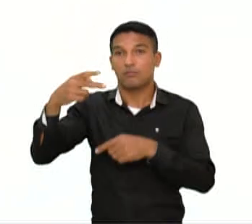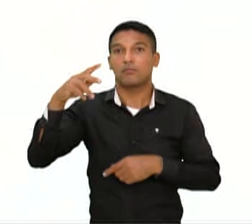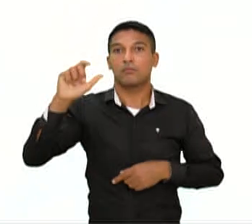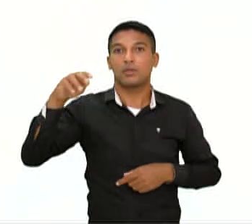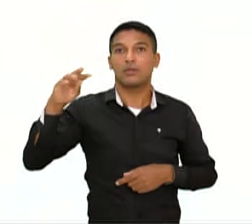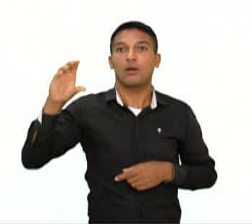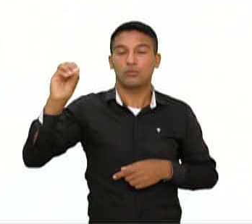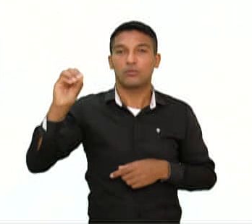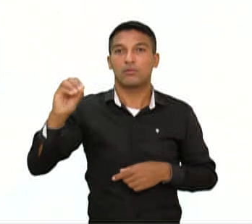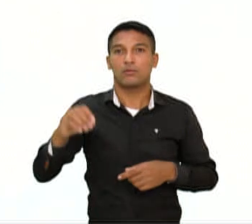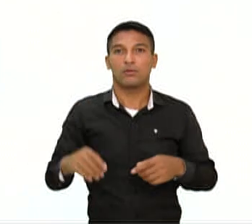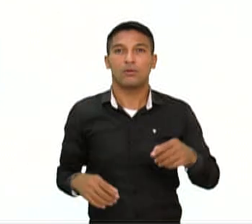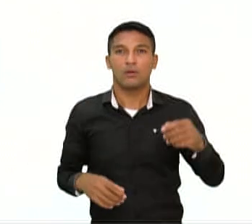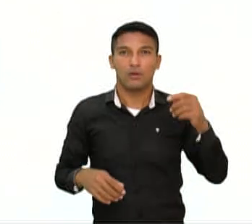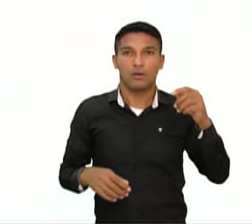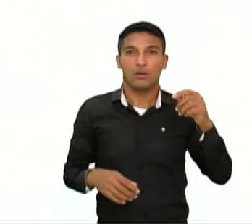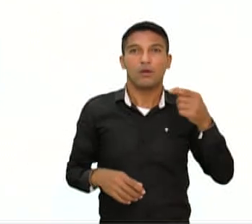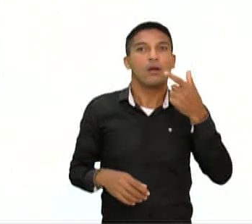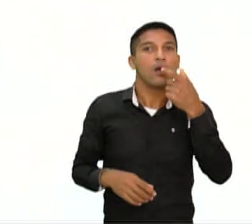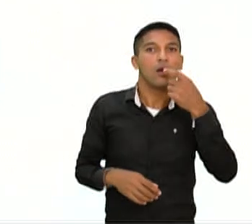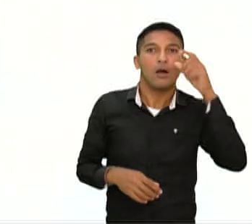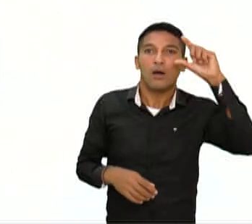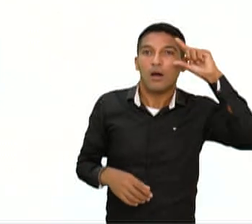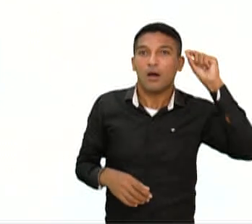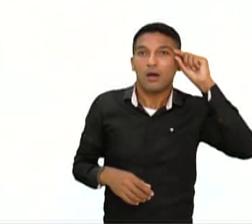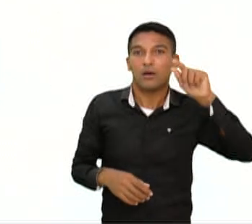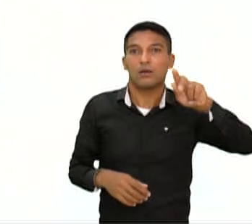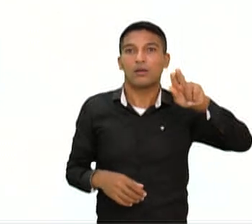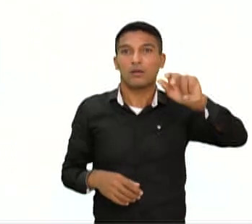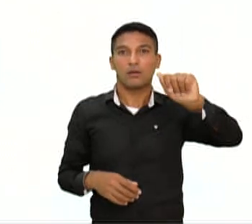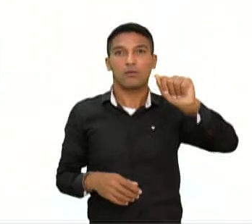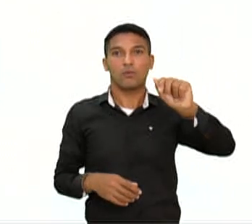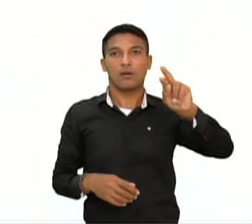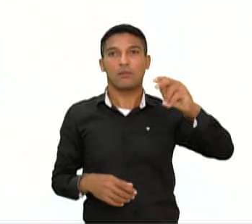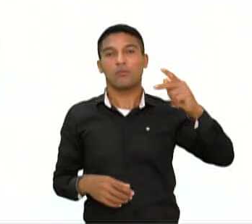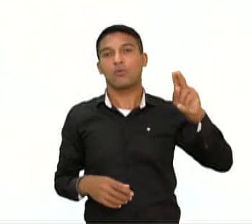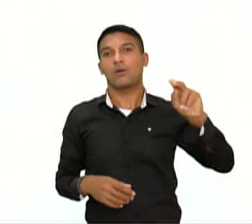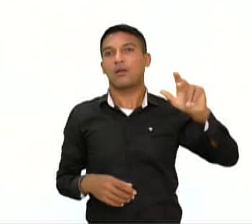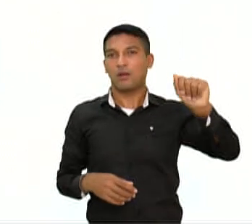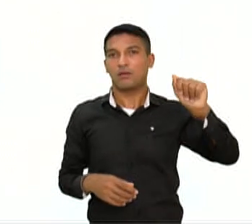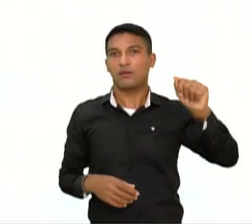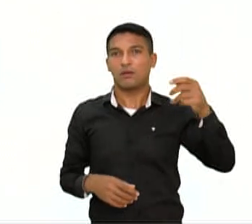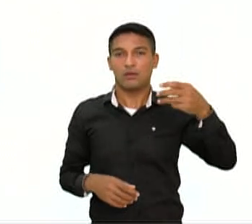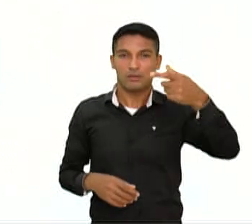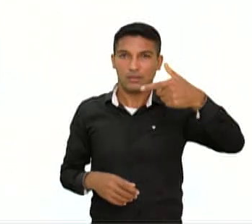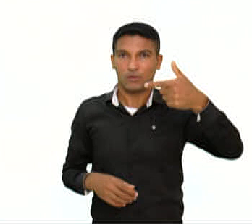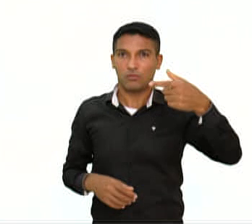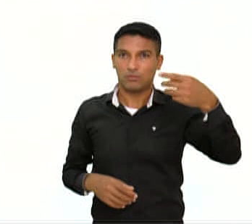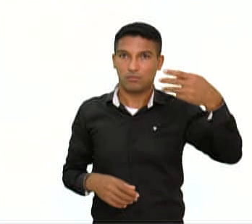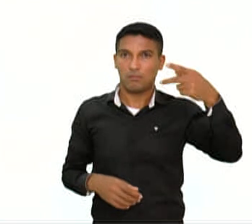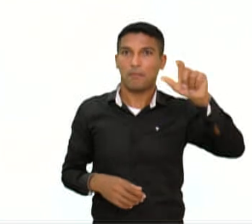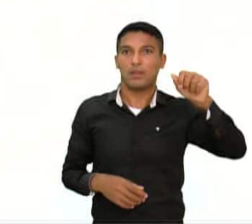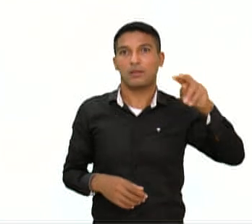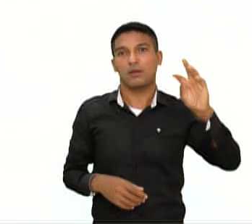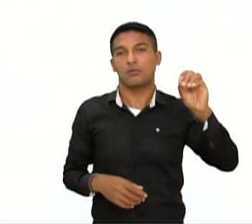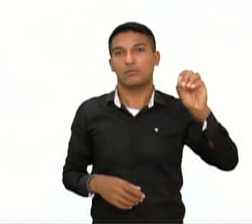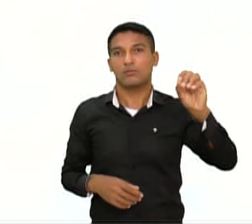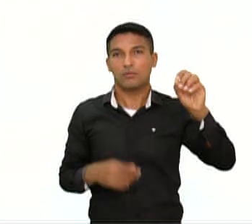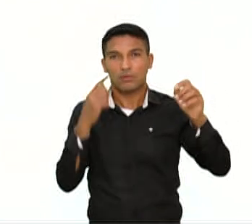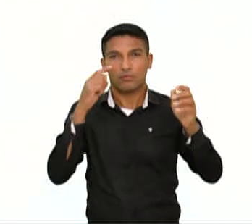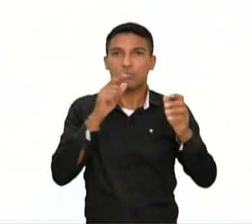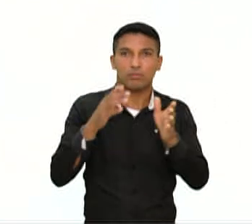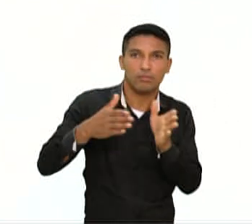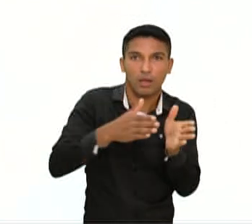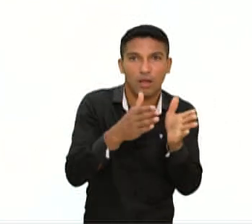três planaltos paranaenses têm como limites geográficos, respectivamente, as bacias do Iguaçu, Ivaí e Piquiri. E